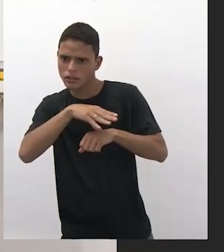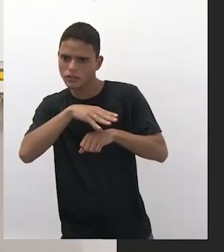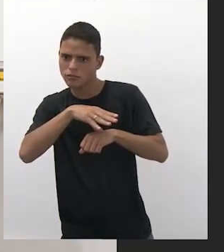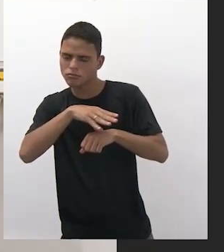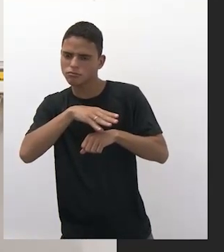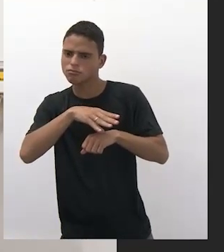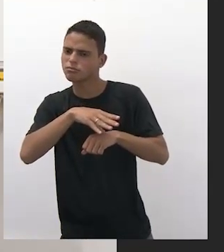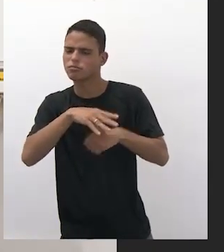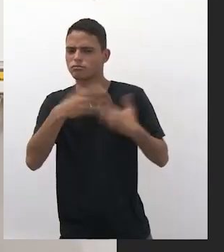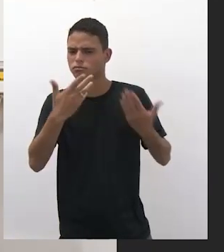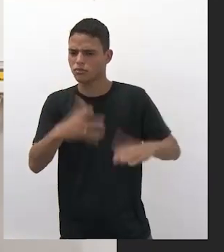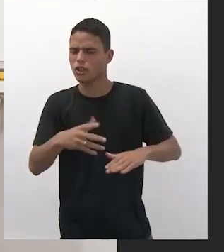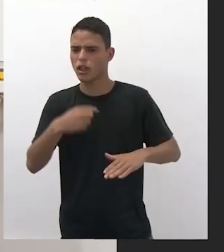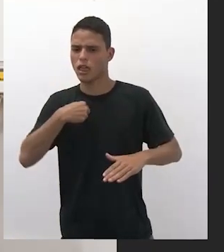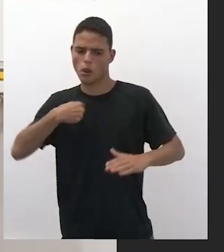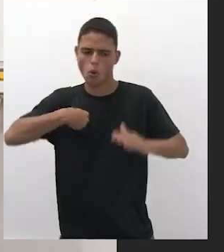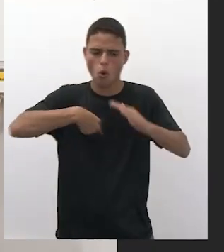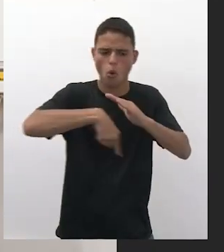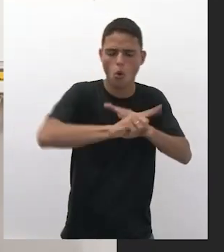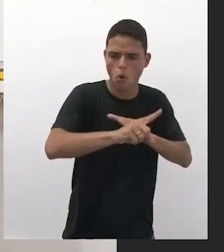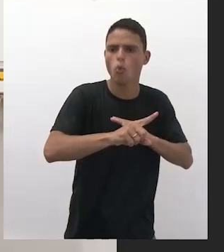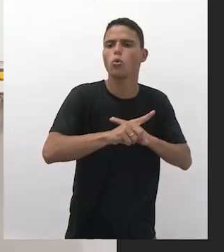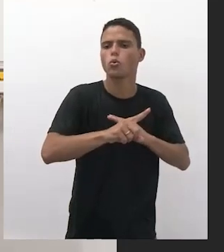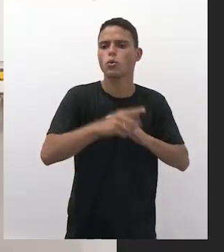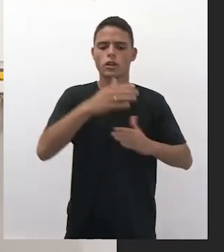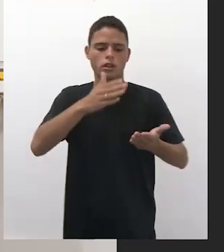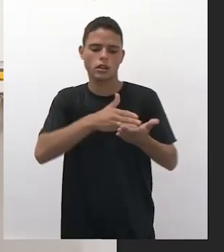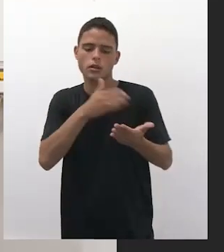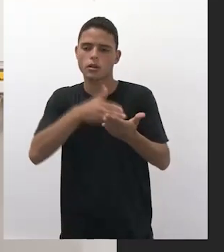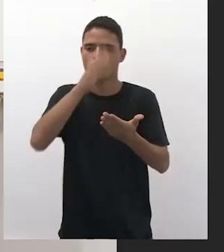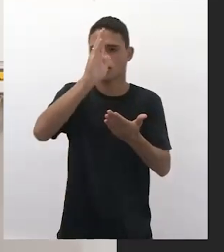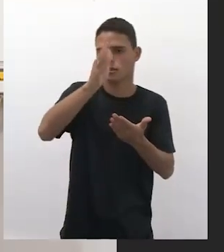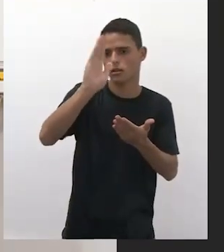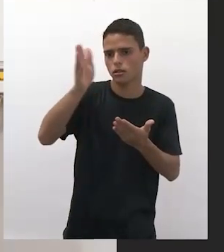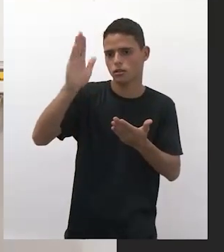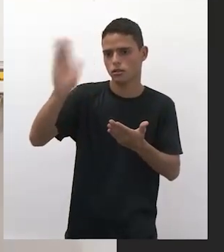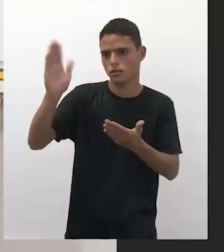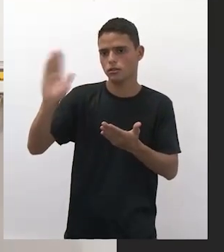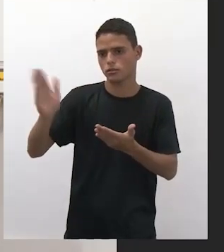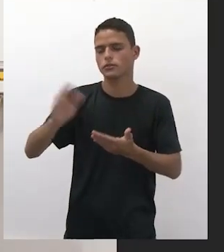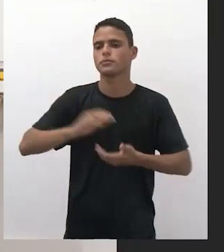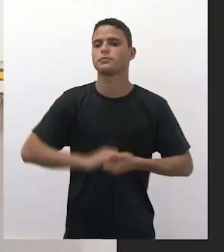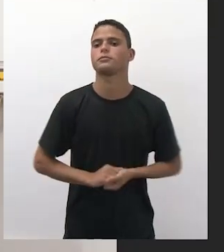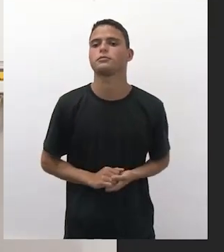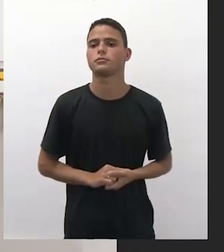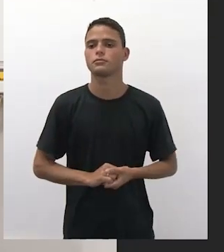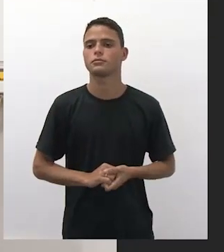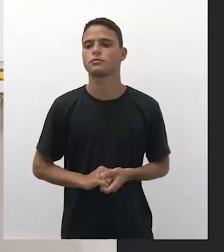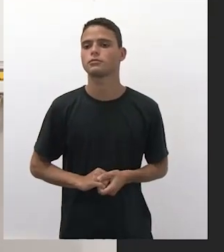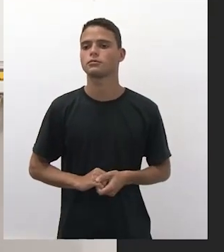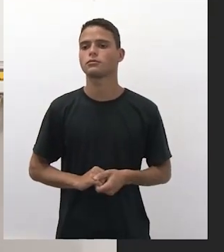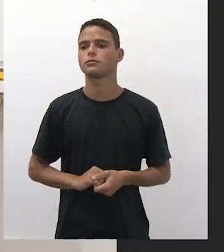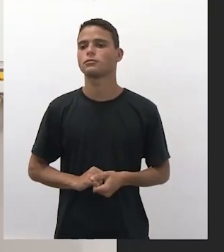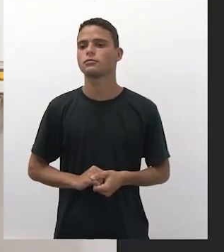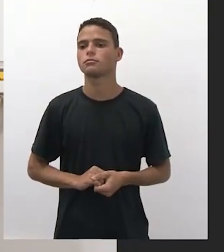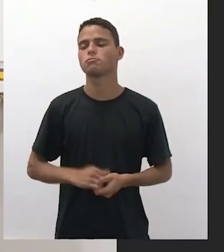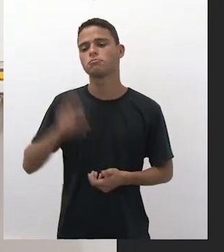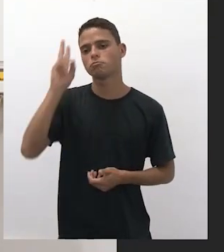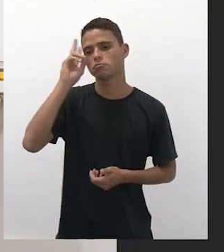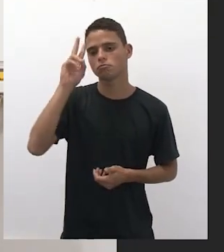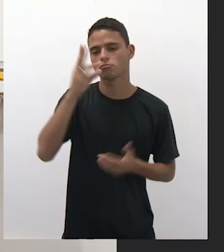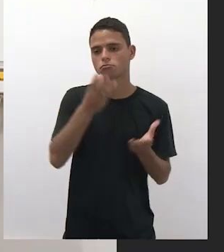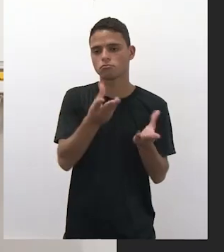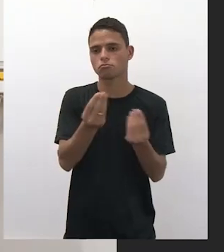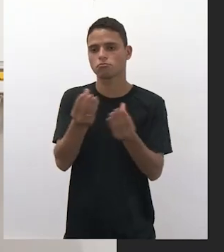para a biblioteca, intervalo, recreio, era tudo na biblioteca. E eu lembro